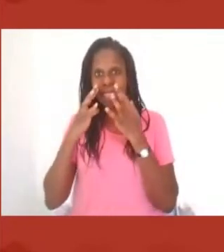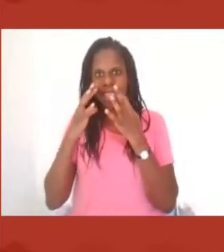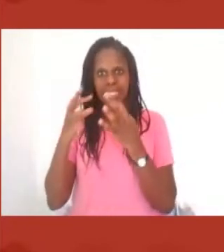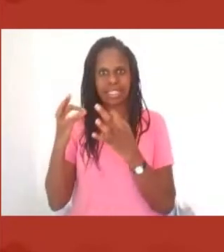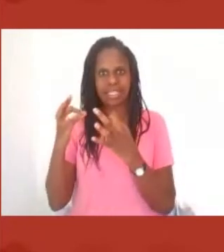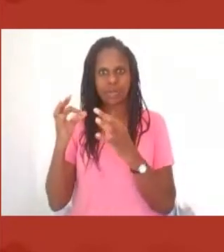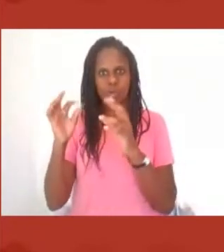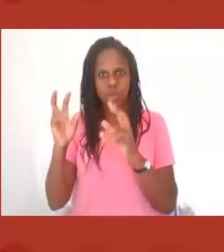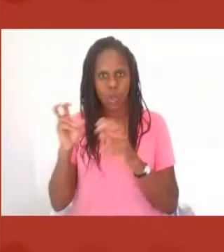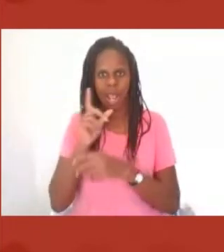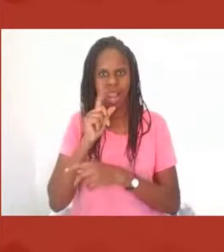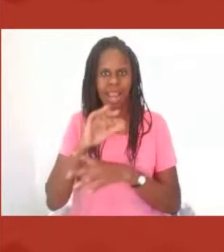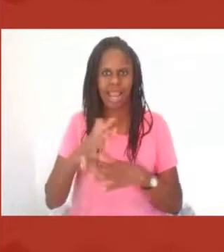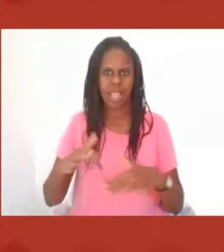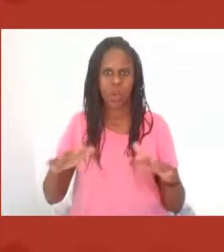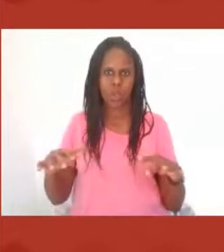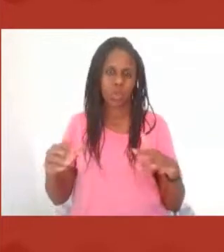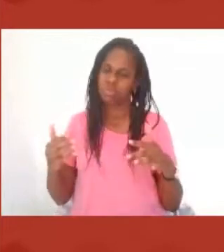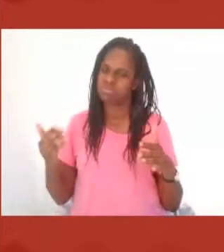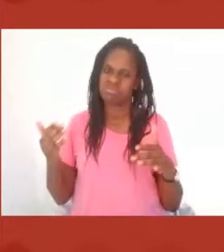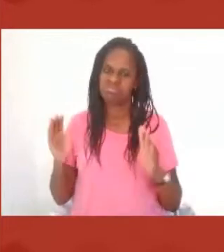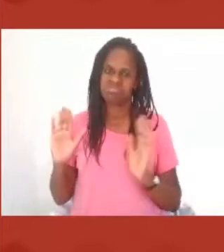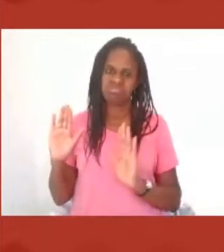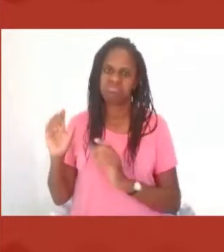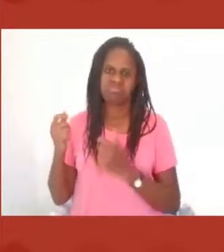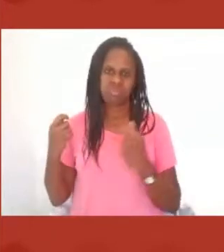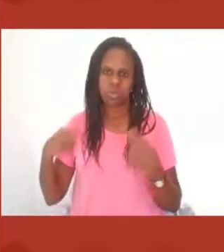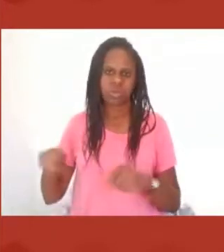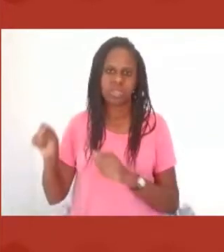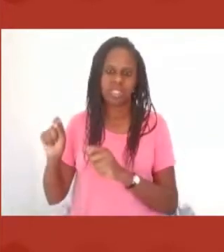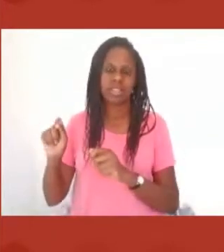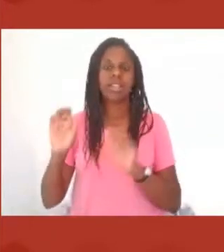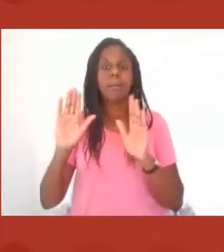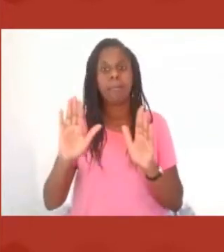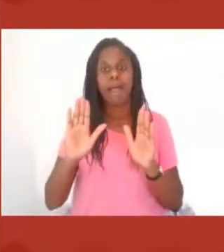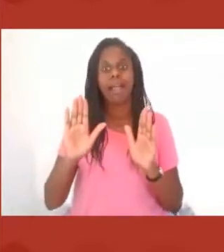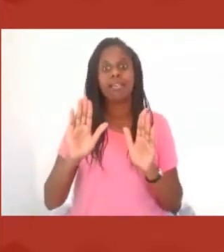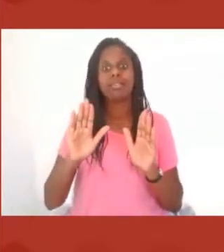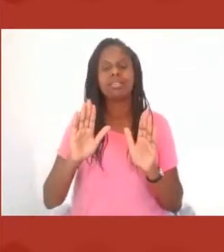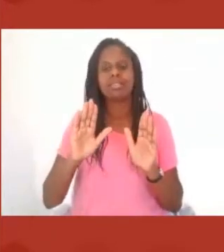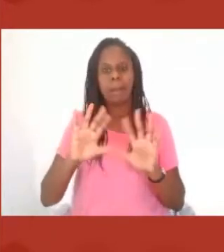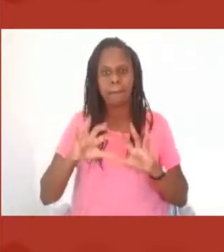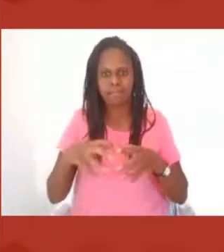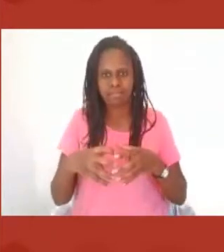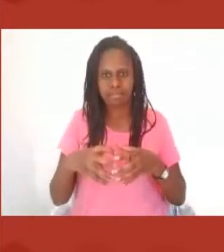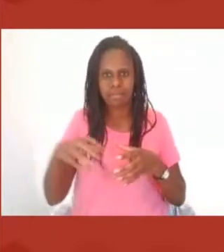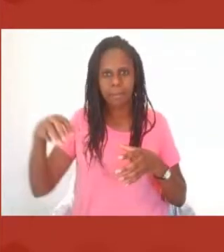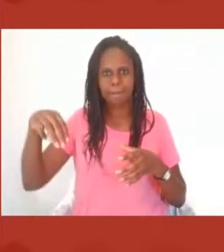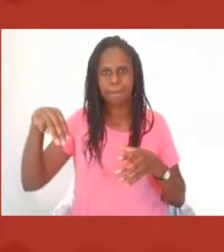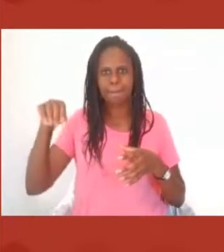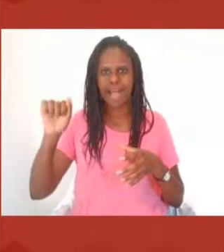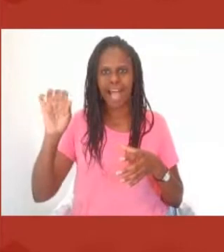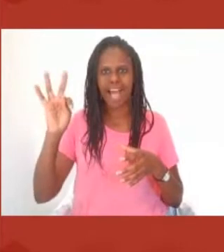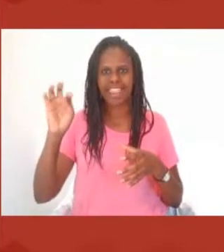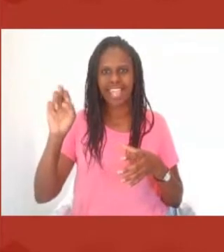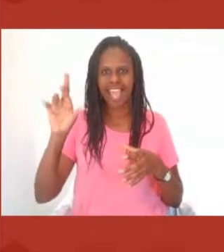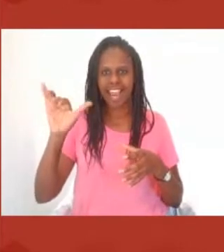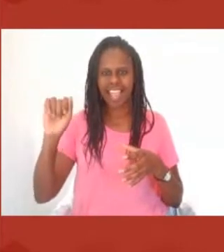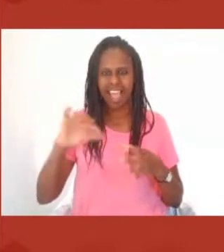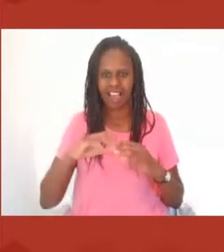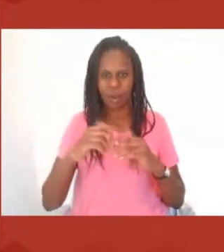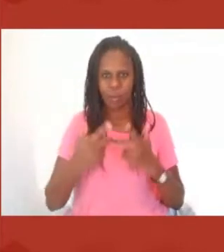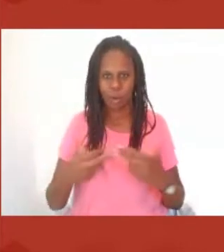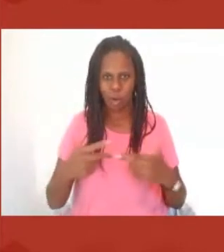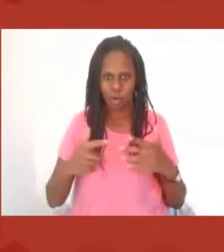estado líquido, mas aos diferentes estados da matéria, né? É, a gente excluiu sumariamente